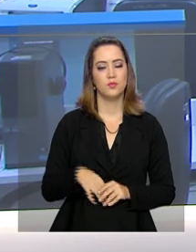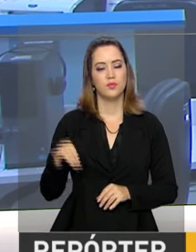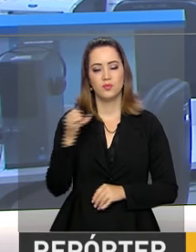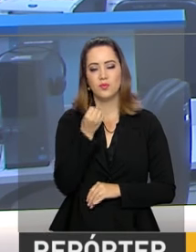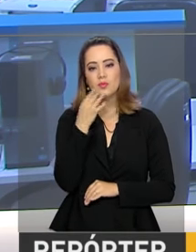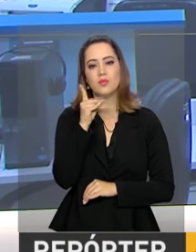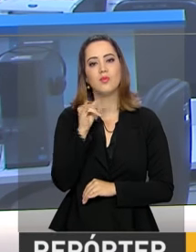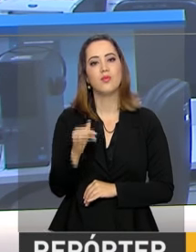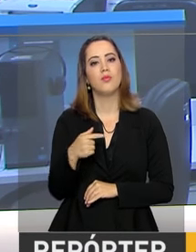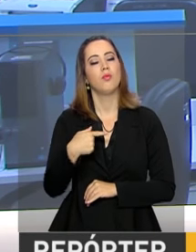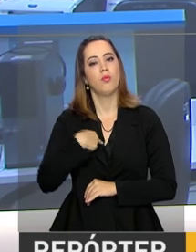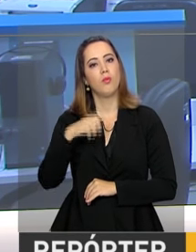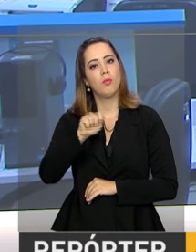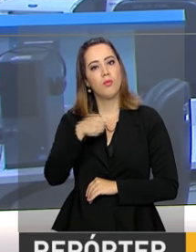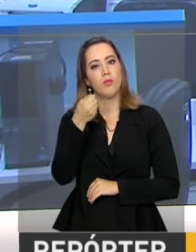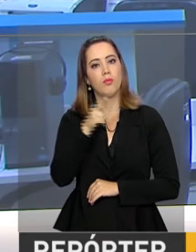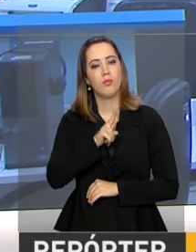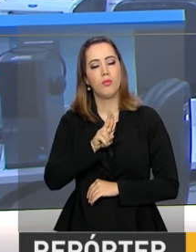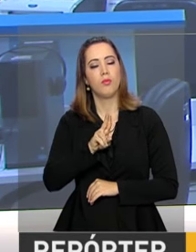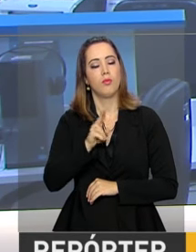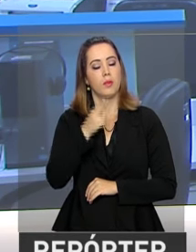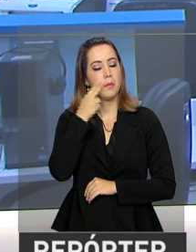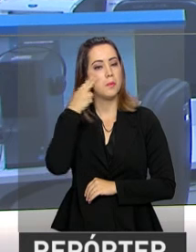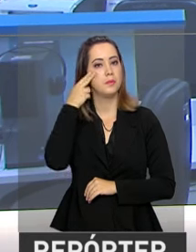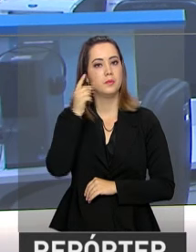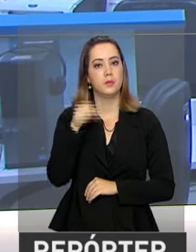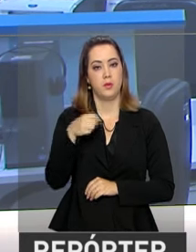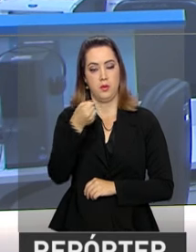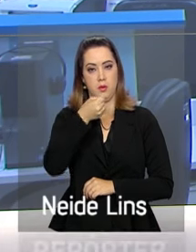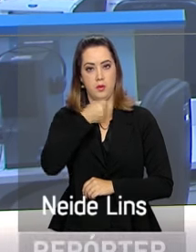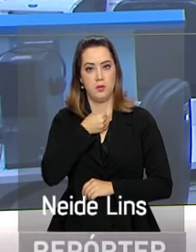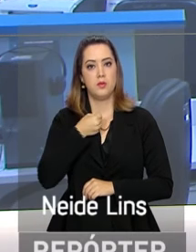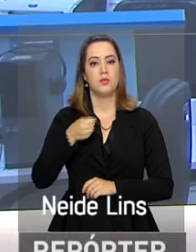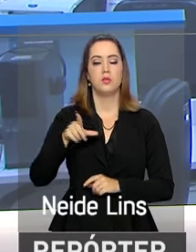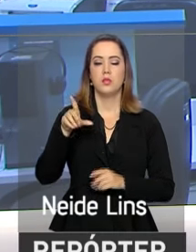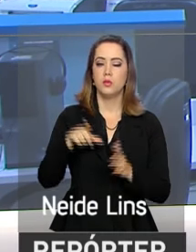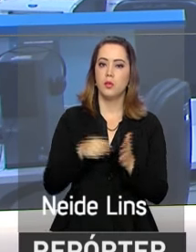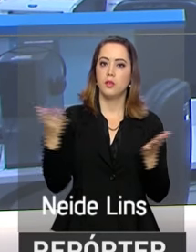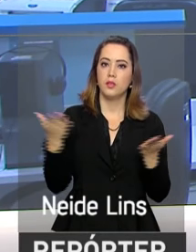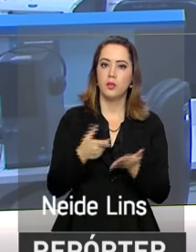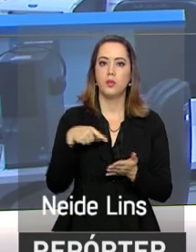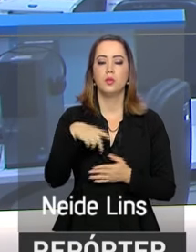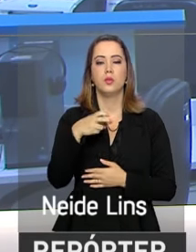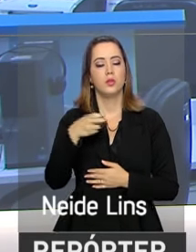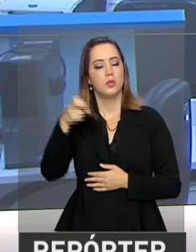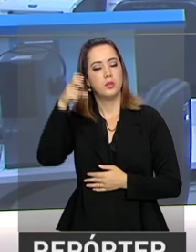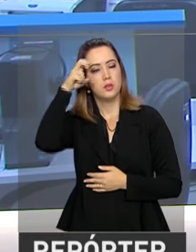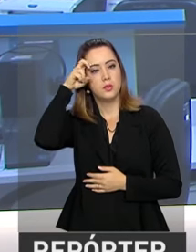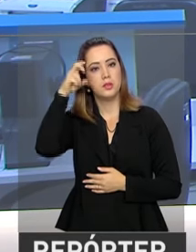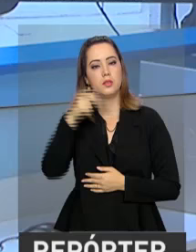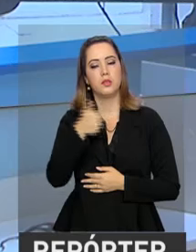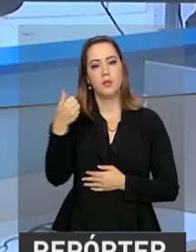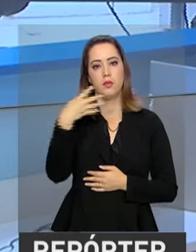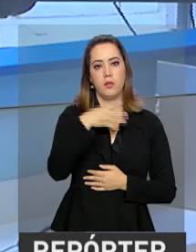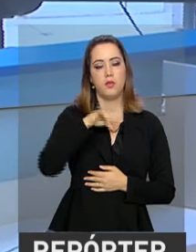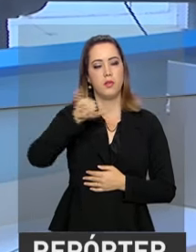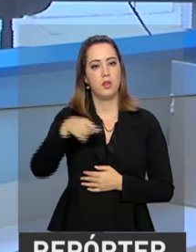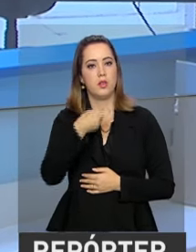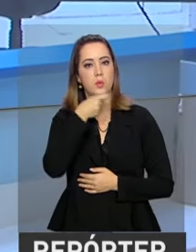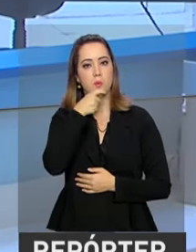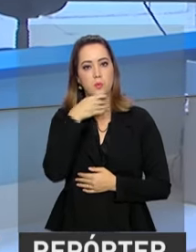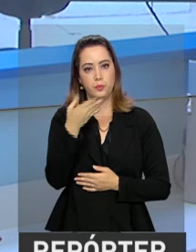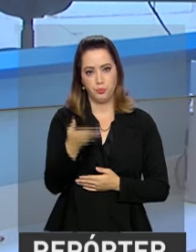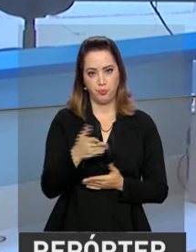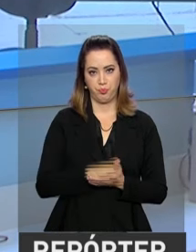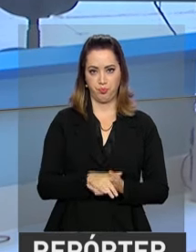Olá, bom dia. Eu sou Daniele Popov, o repórter NBR está no ar com as notícias desta quinta-feira, 14 de julho. Pelas redes